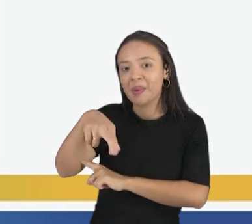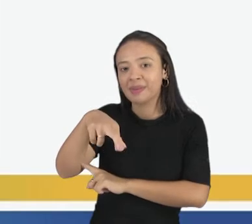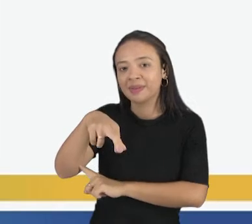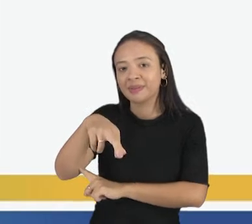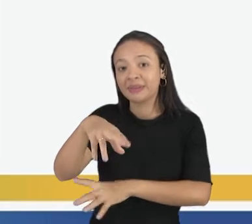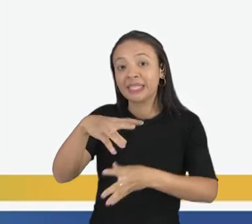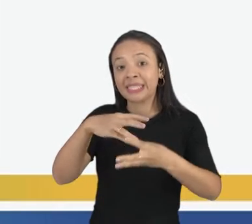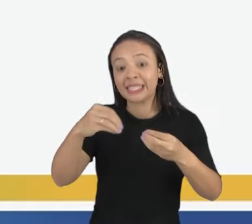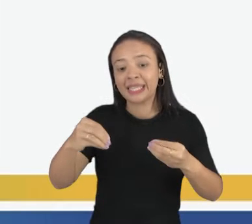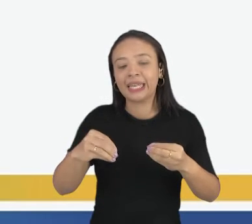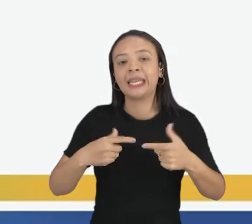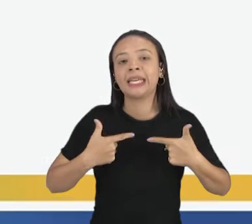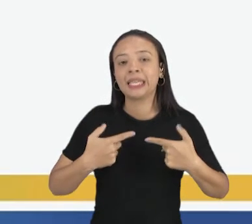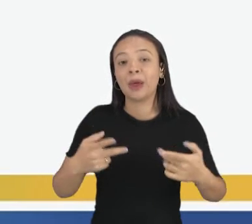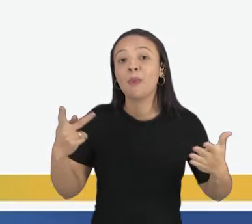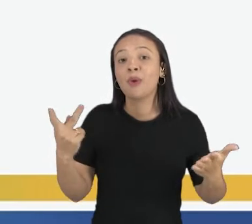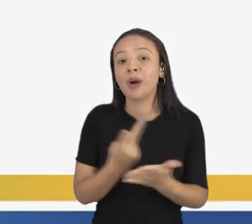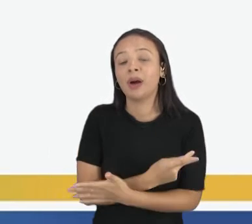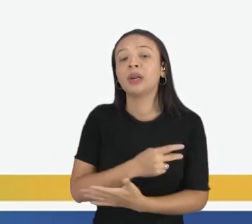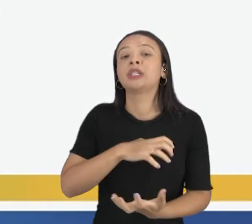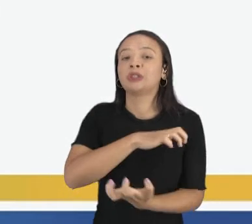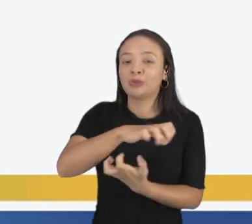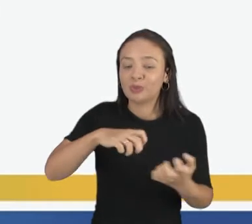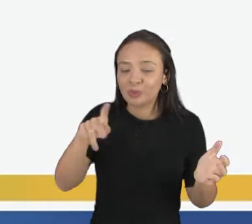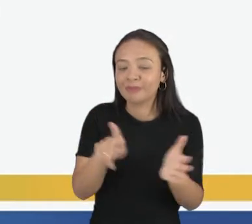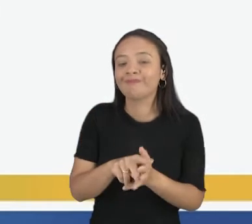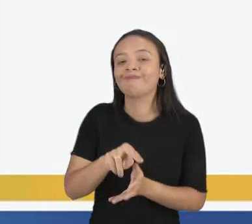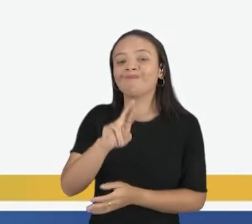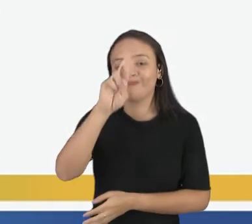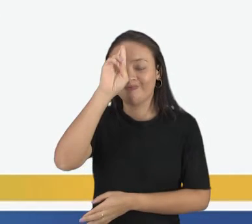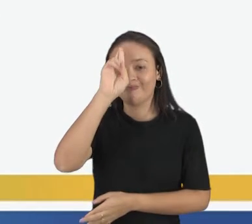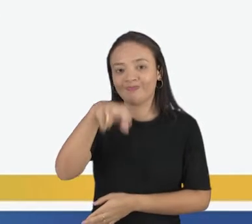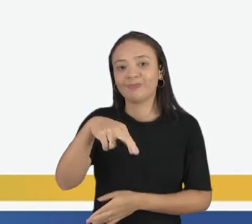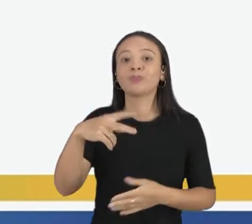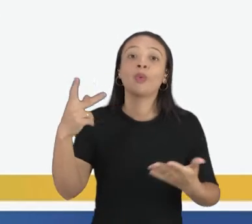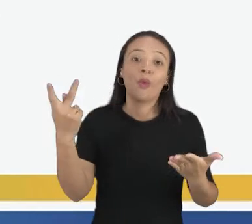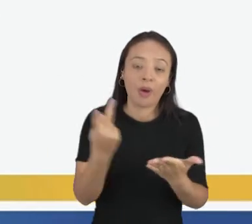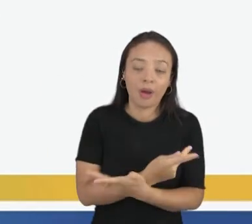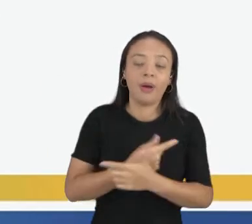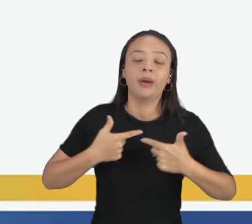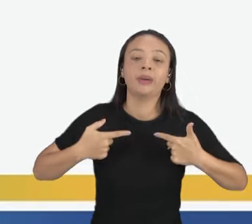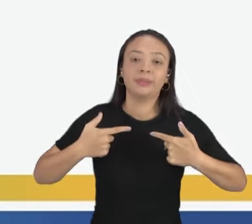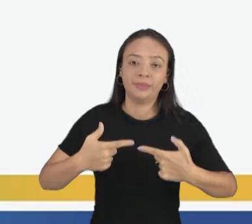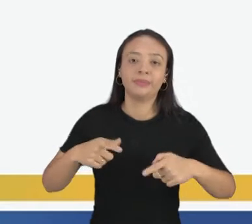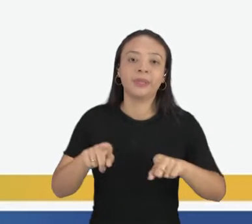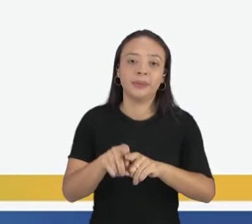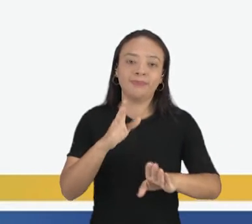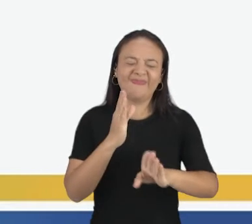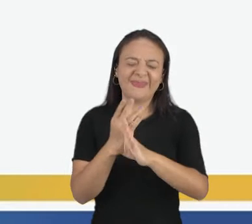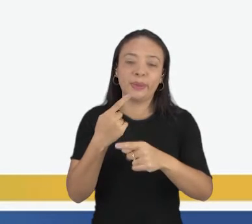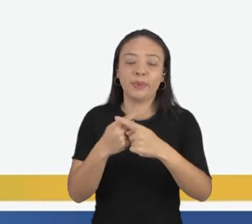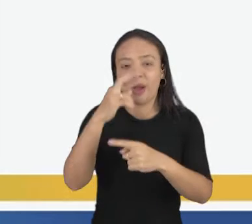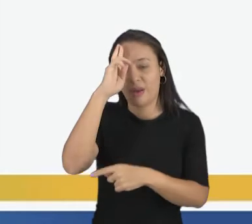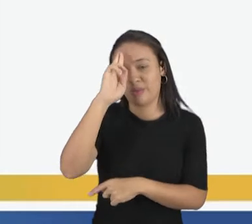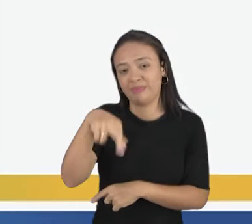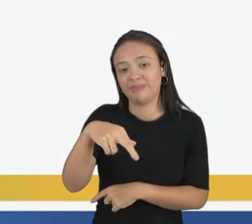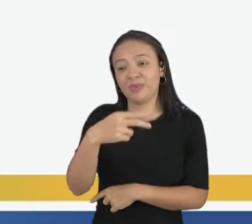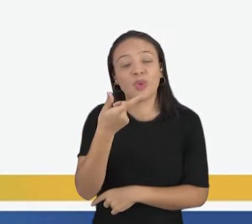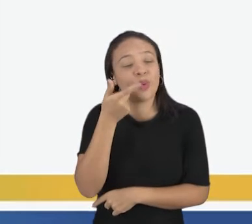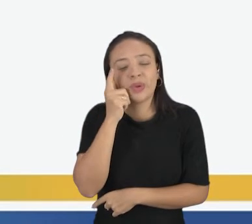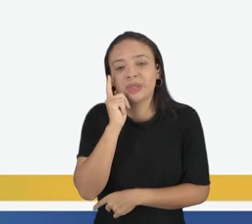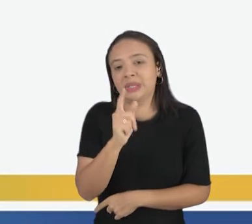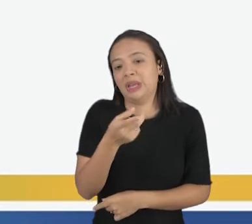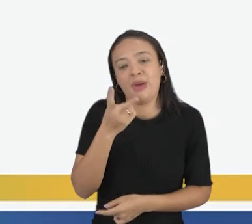da guerra por conta da Revolução Russa que acontece, justamente por conta da guerra, né? Que a Rússia então não tinha muitas condições mais de manter